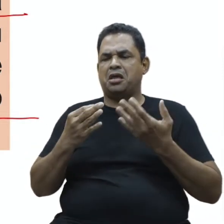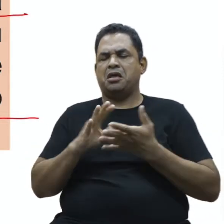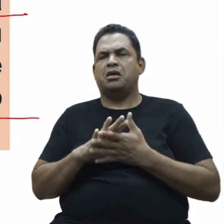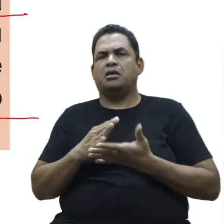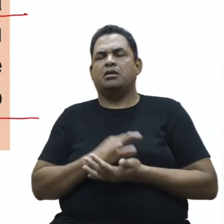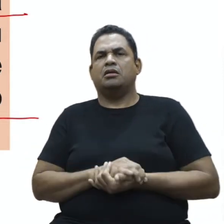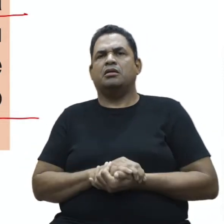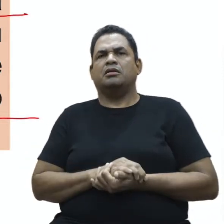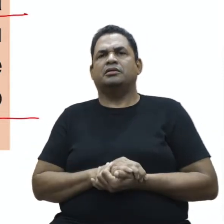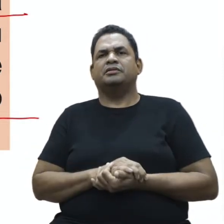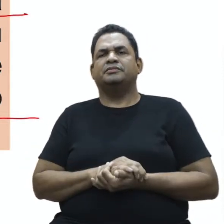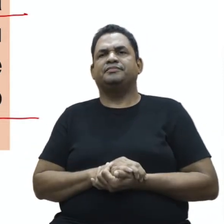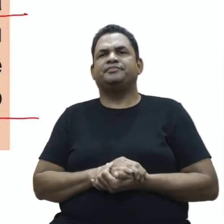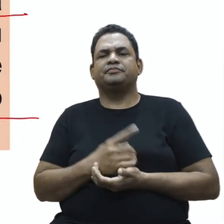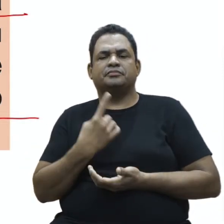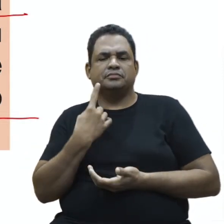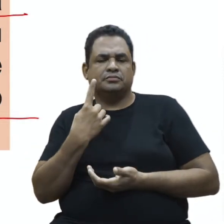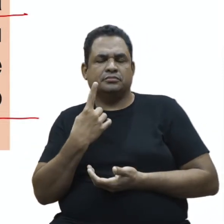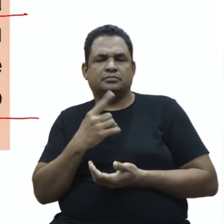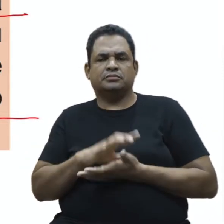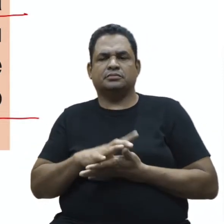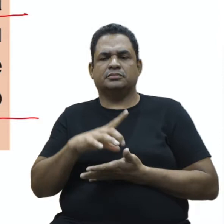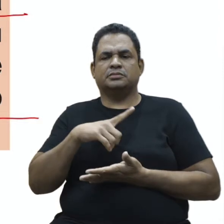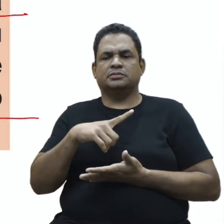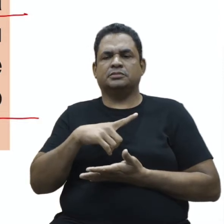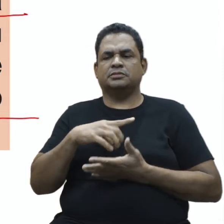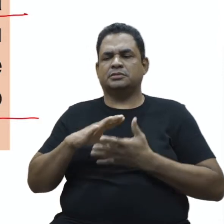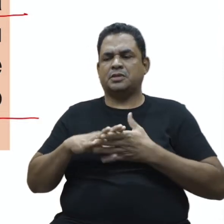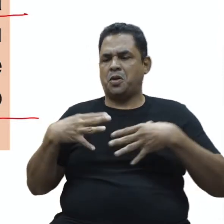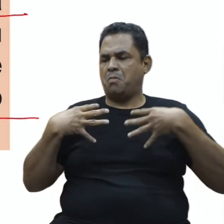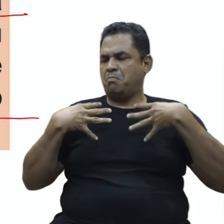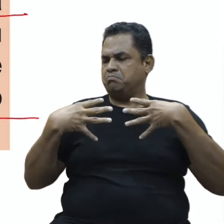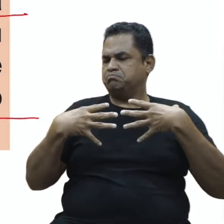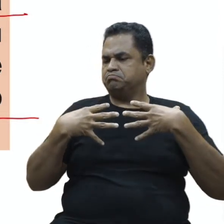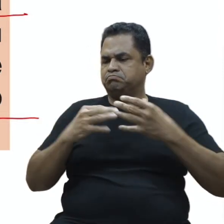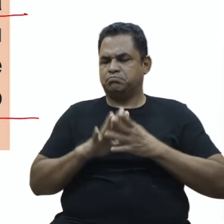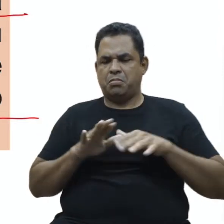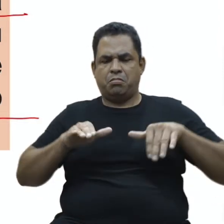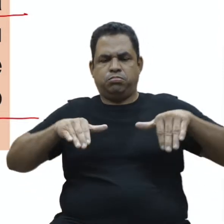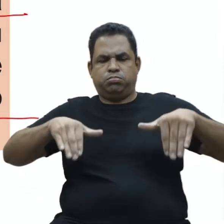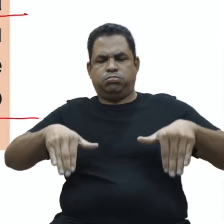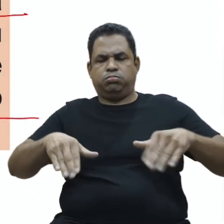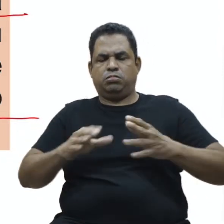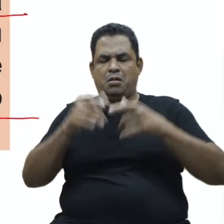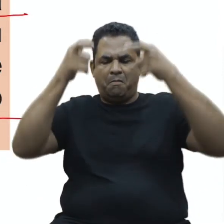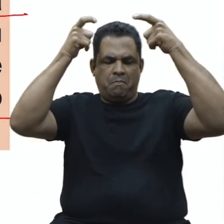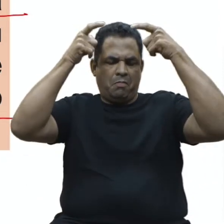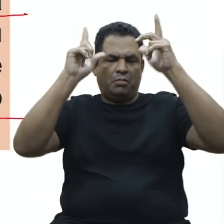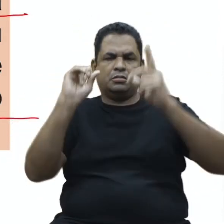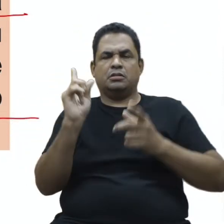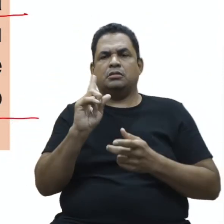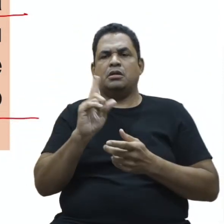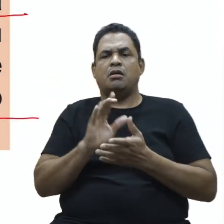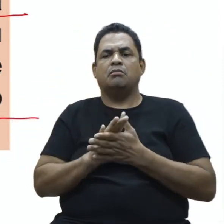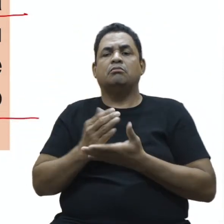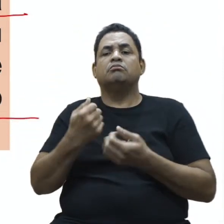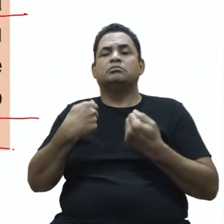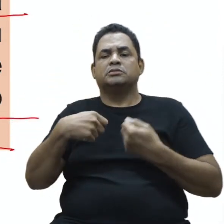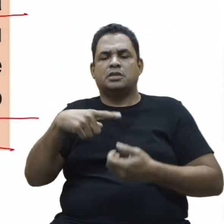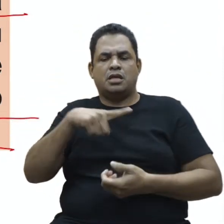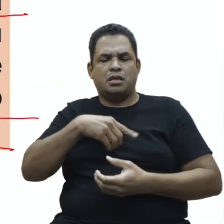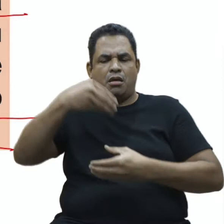azul, e vai ter toda aquela pompa e tudo. Não, nesse sentido aqui existe eleição